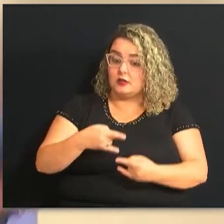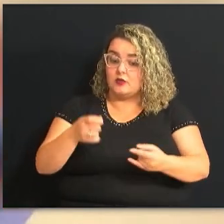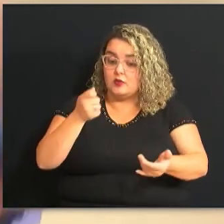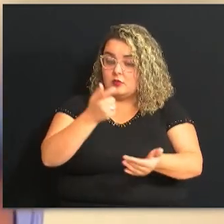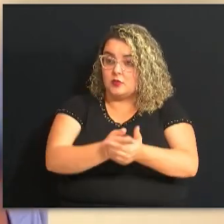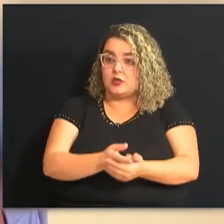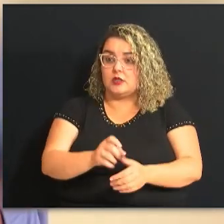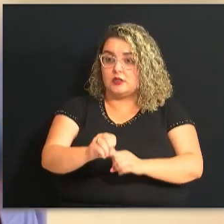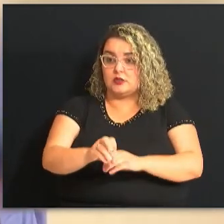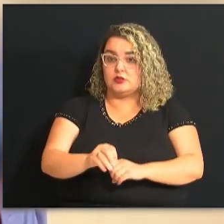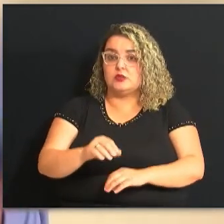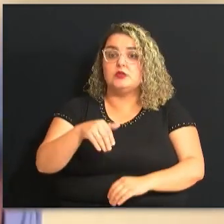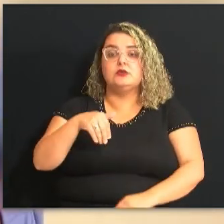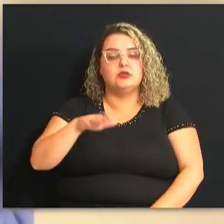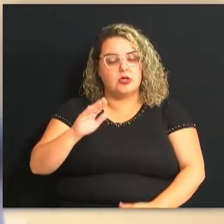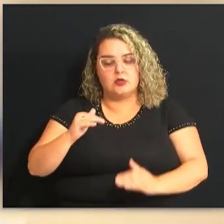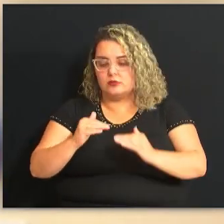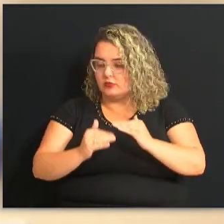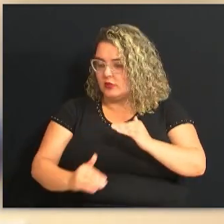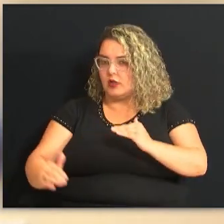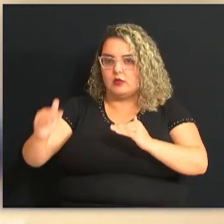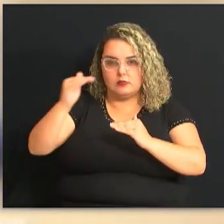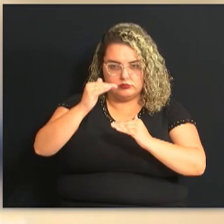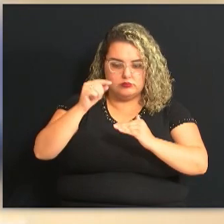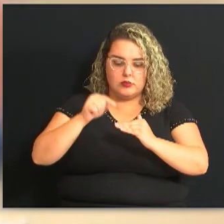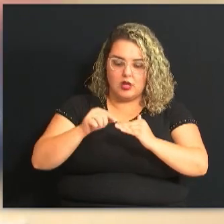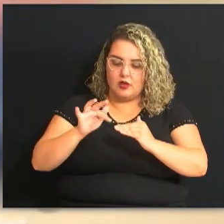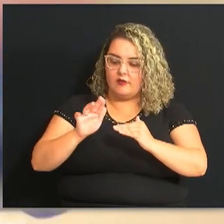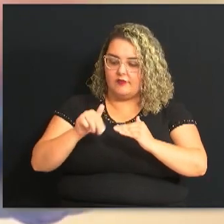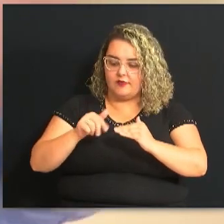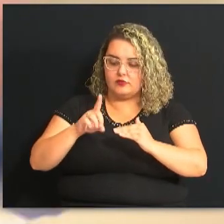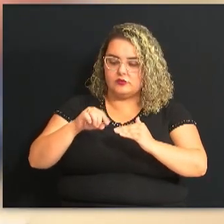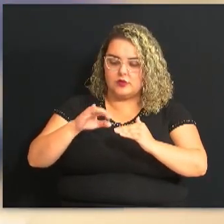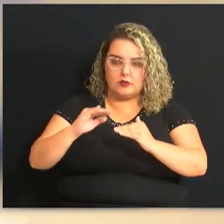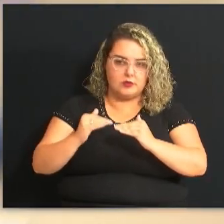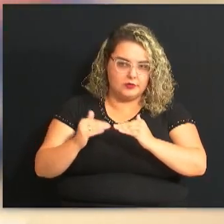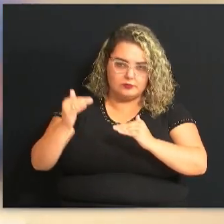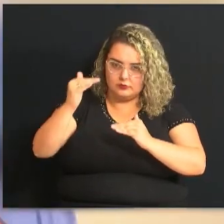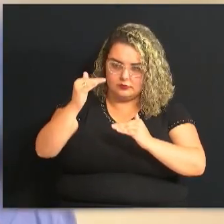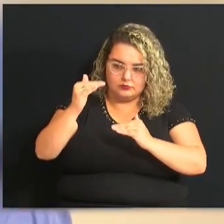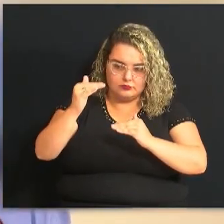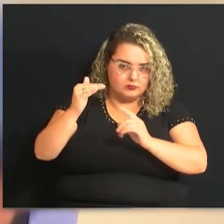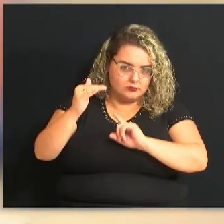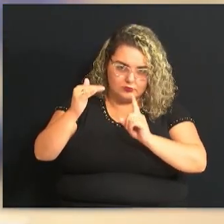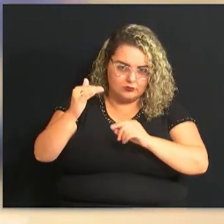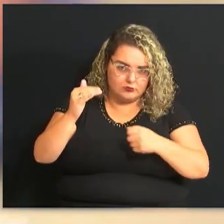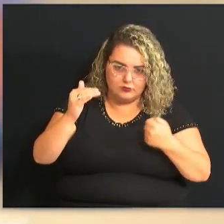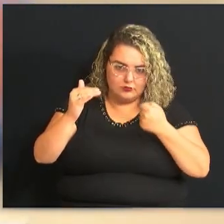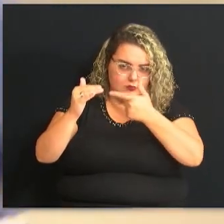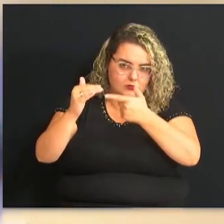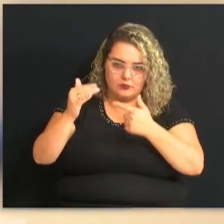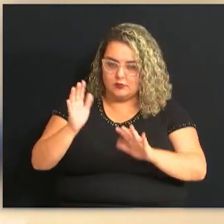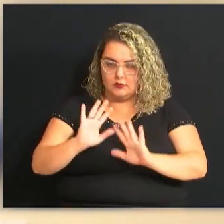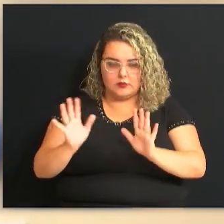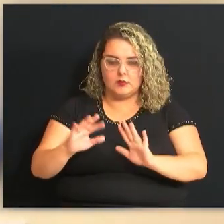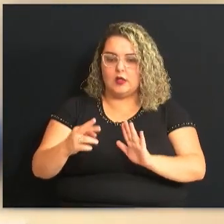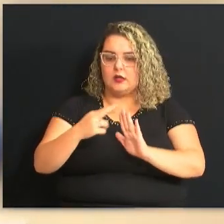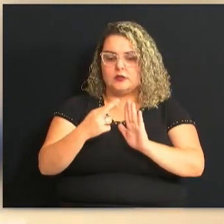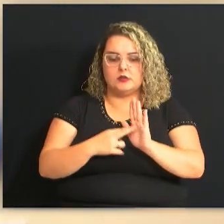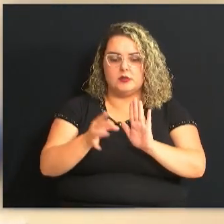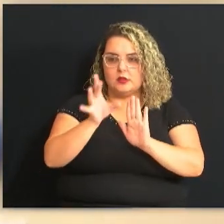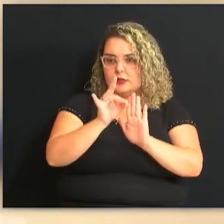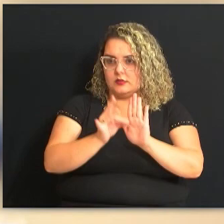já é superior à verba do Fundeb. Então, portanto, não cabe as regras, os critérios do